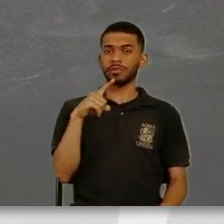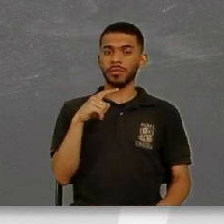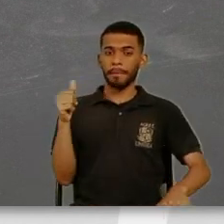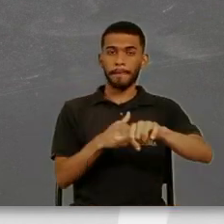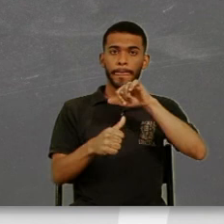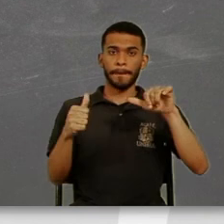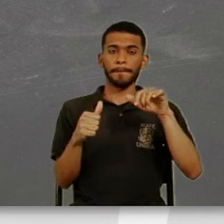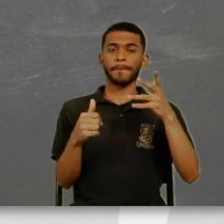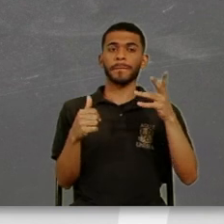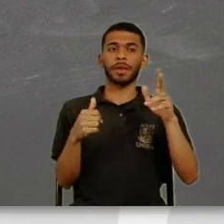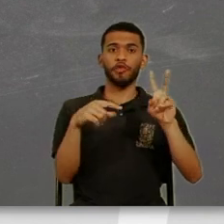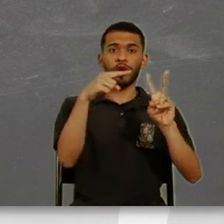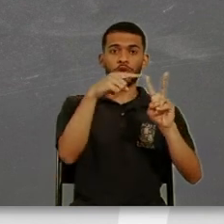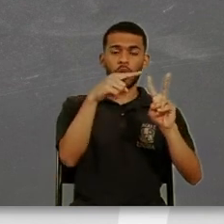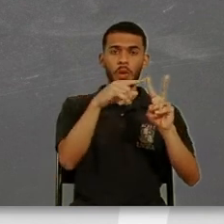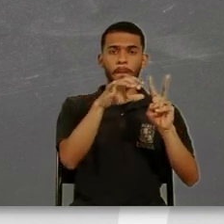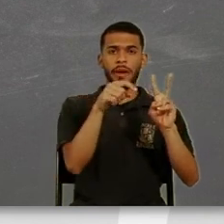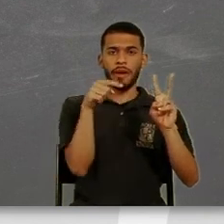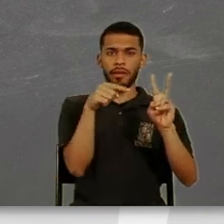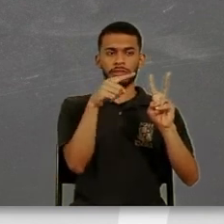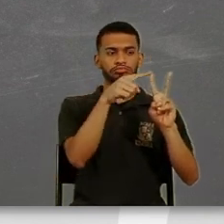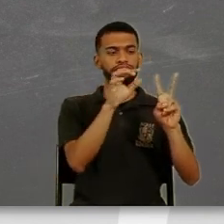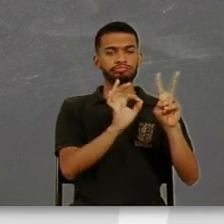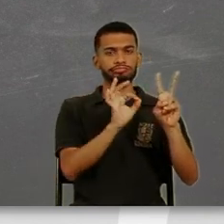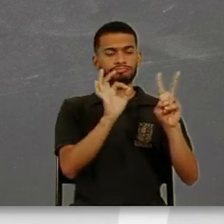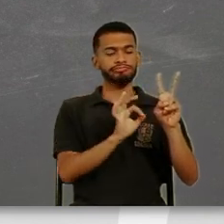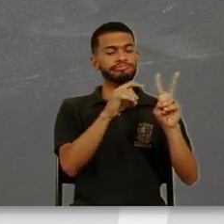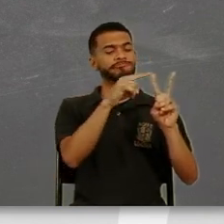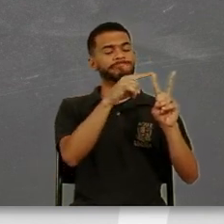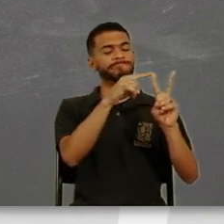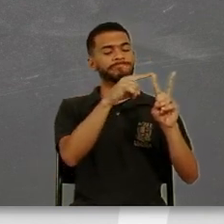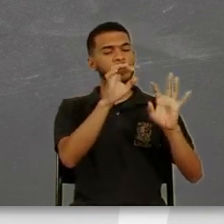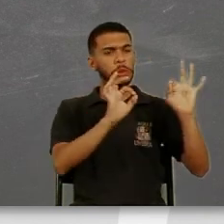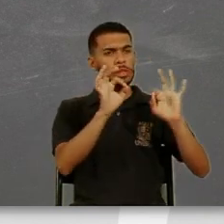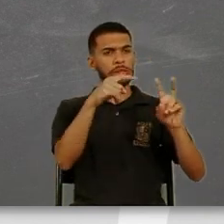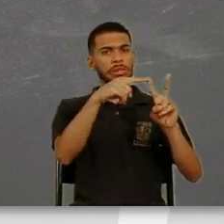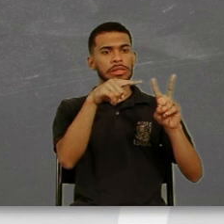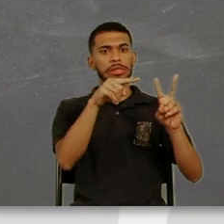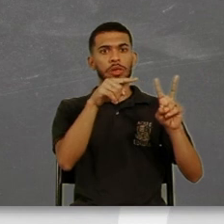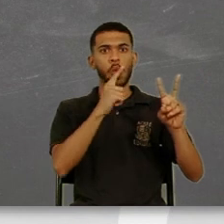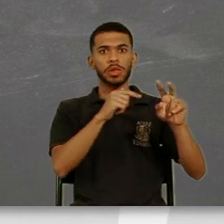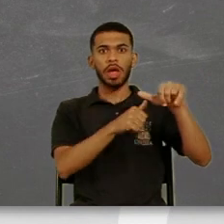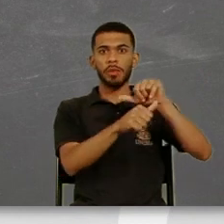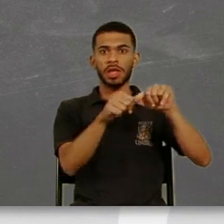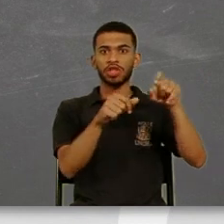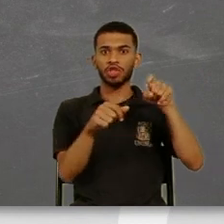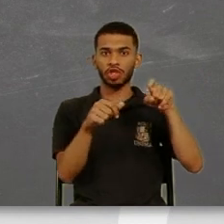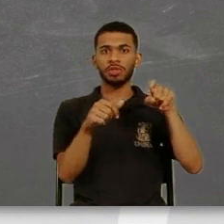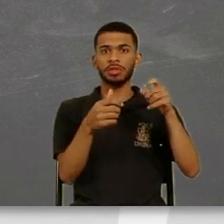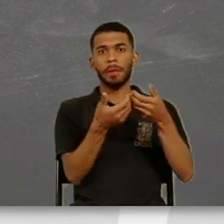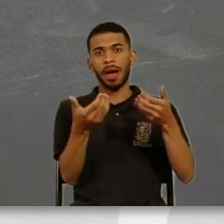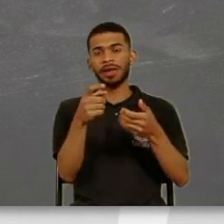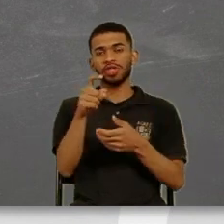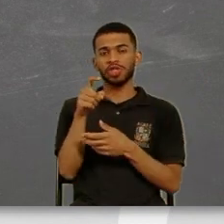transformação, pegar esse vetor, tá? E se eu transformar para x, isolar o x aqui. O